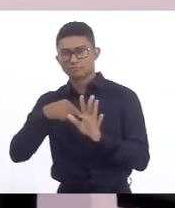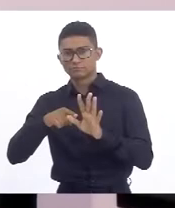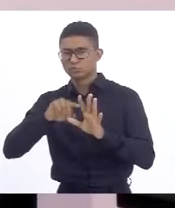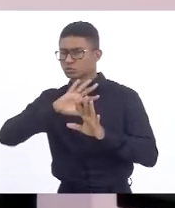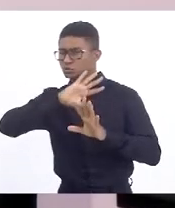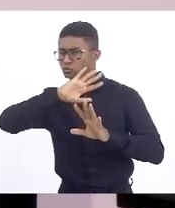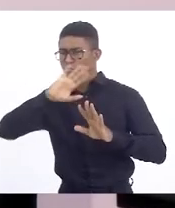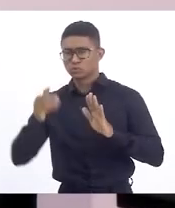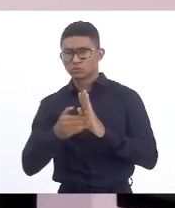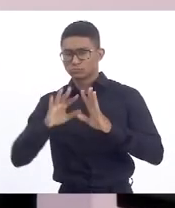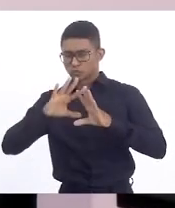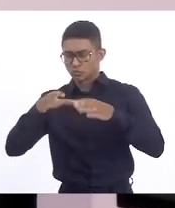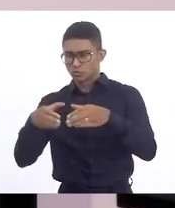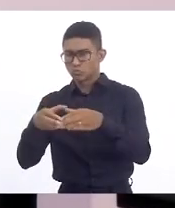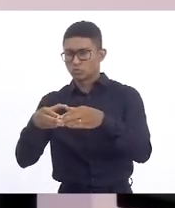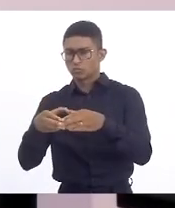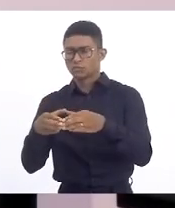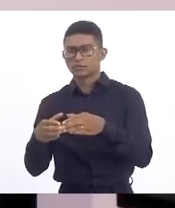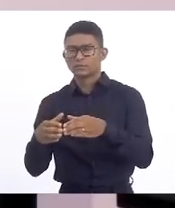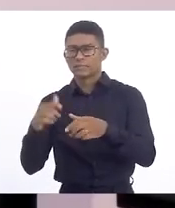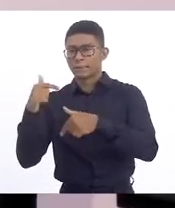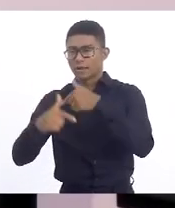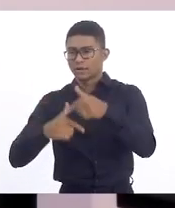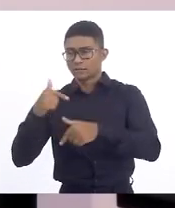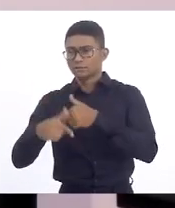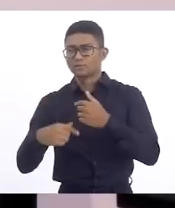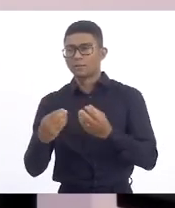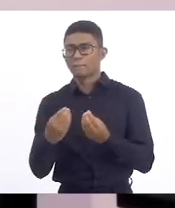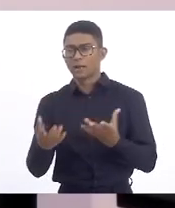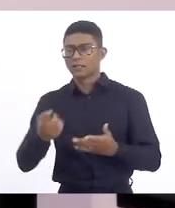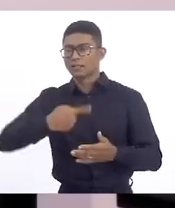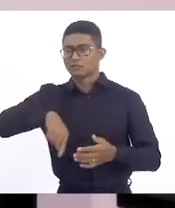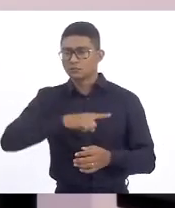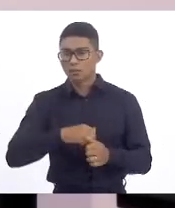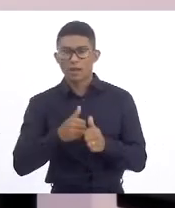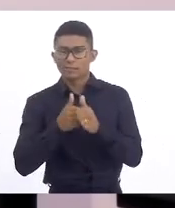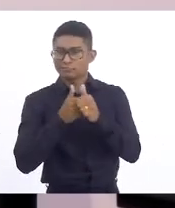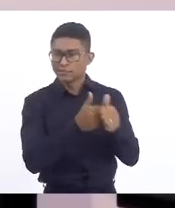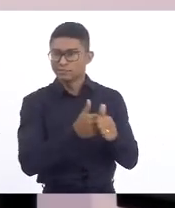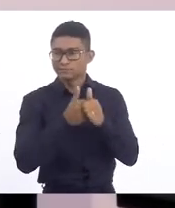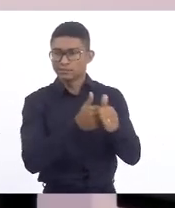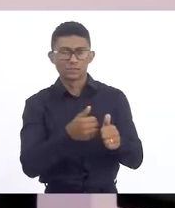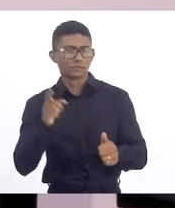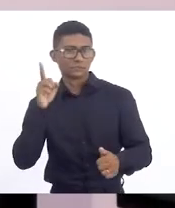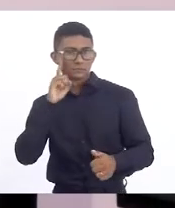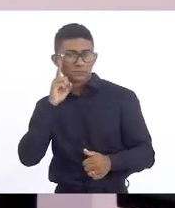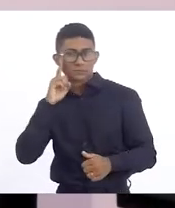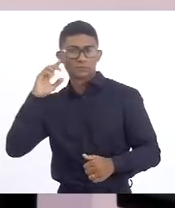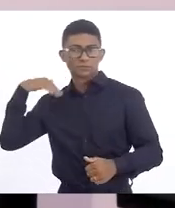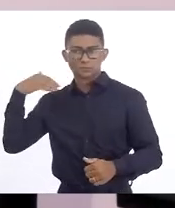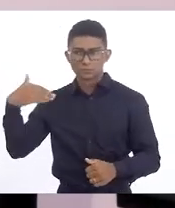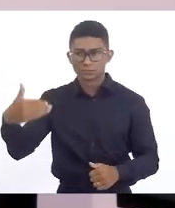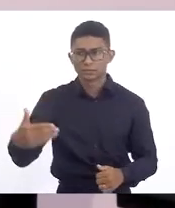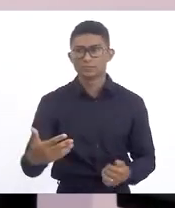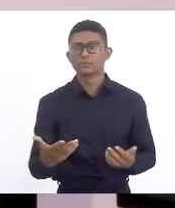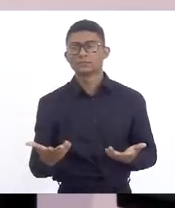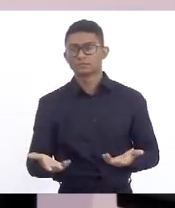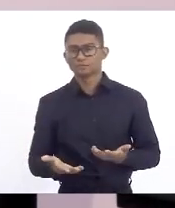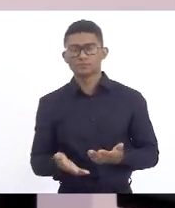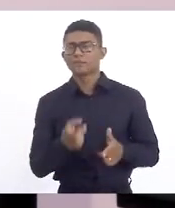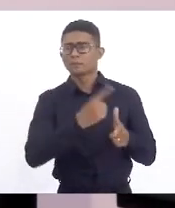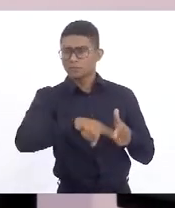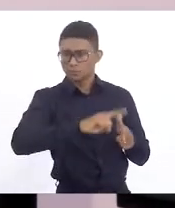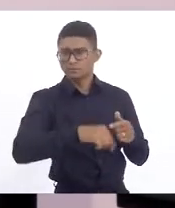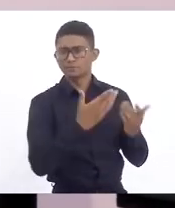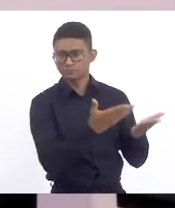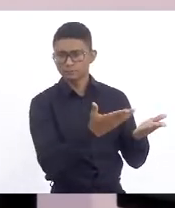Tiago Pampulha determinou a criação do grupo de trabalho para que nós acompanhássemos dia a dia o problema da geosmina, que não é um problema de hoje,